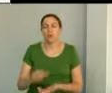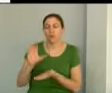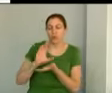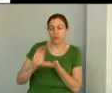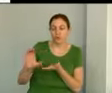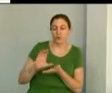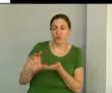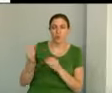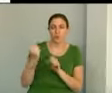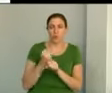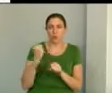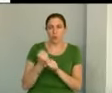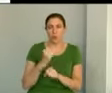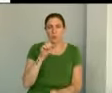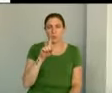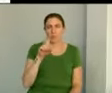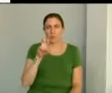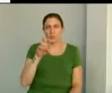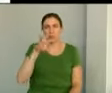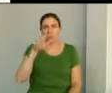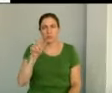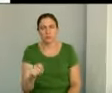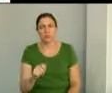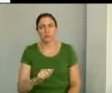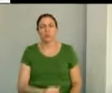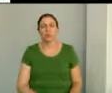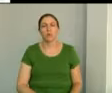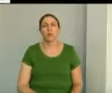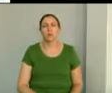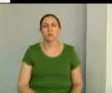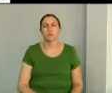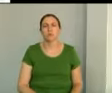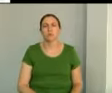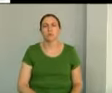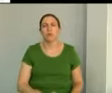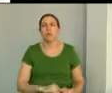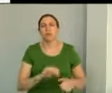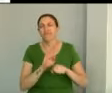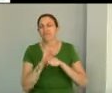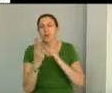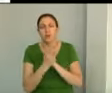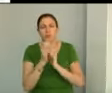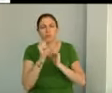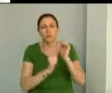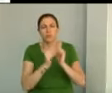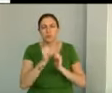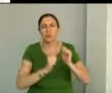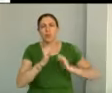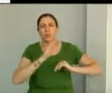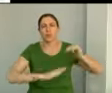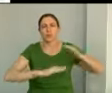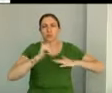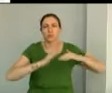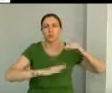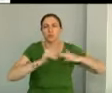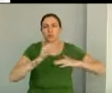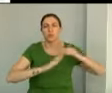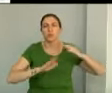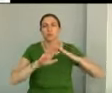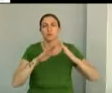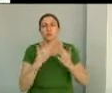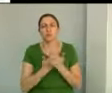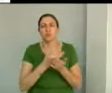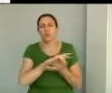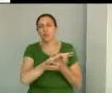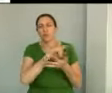de obras, 15.182. Tem obras do Distrito Industrial, tem construção de escola, tem